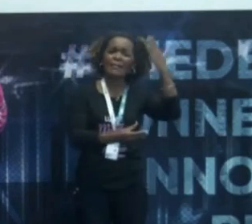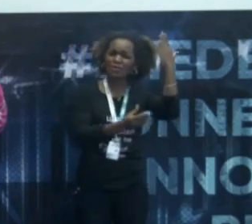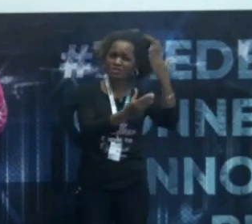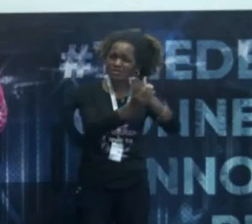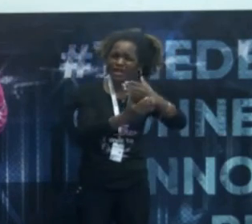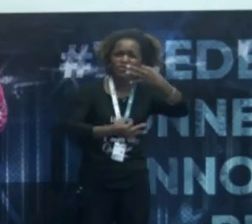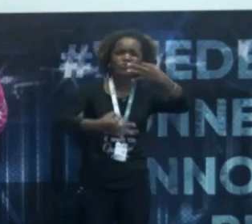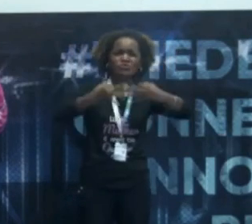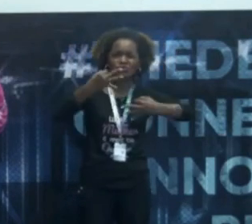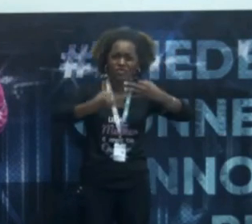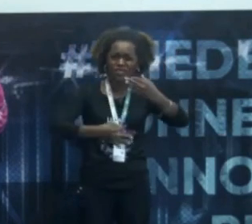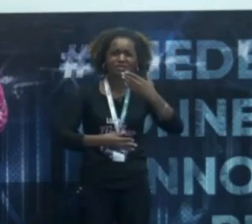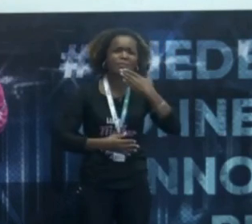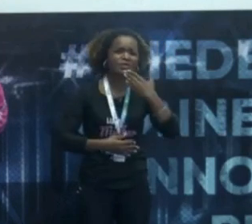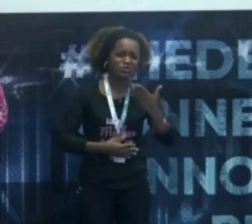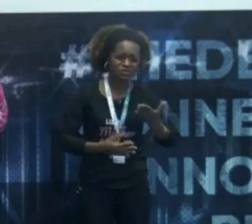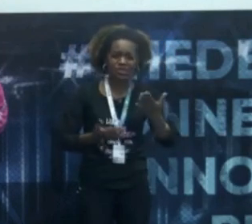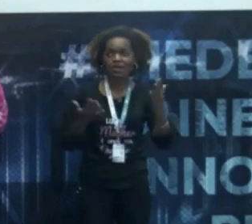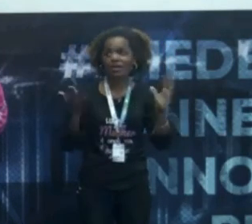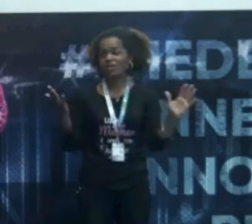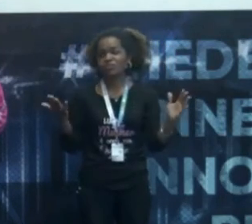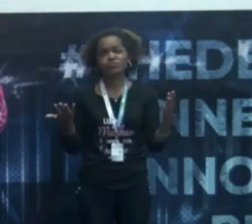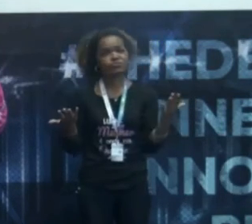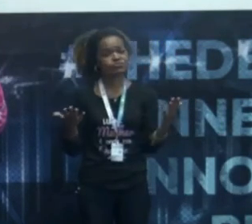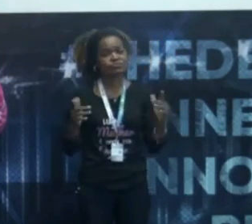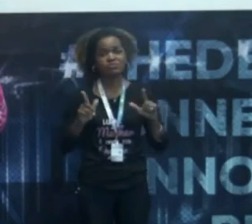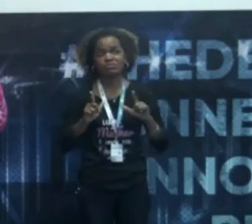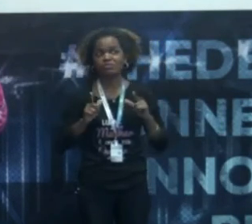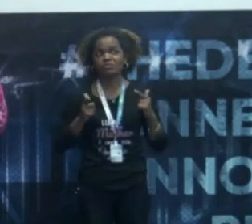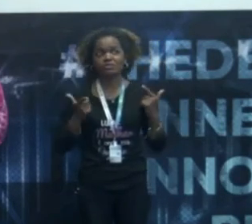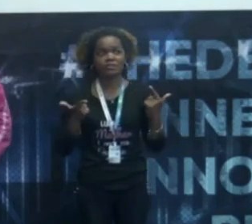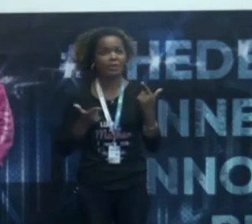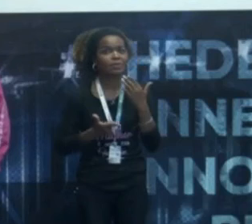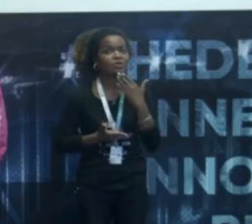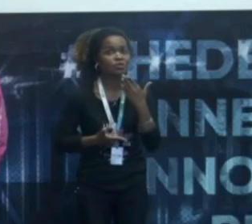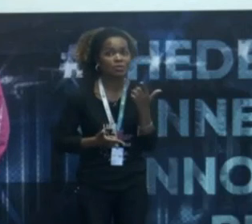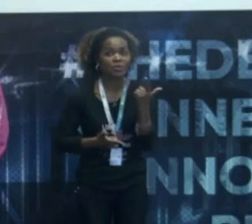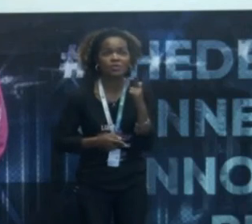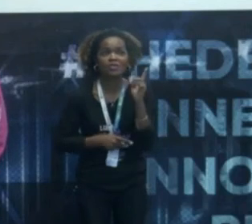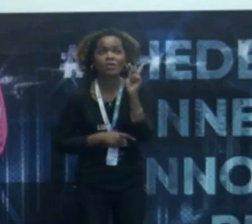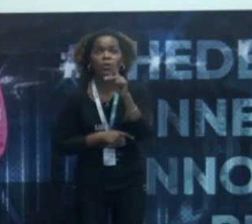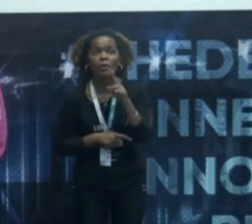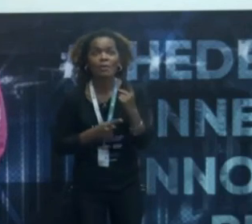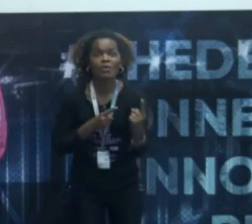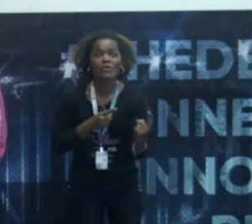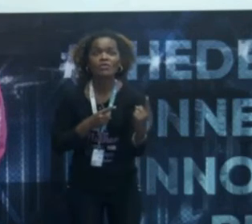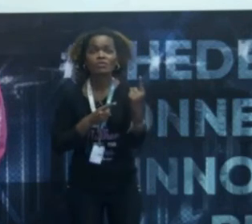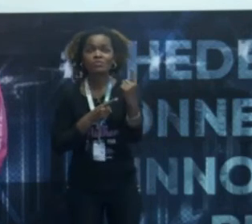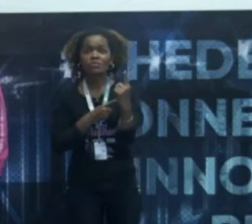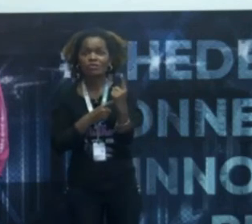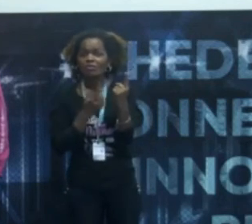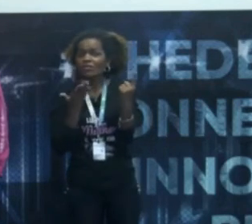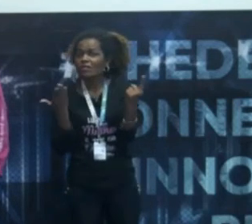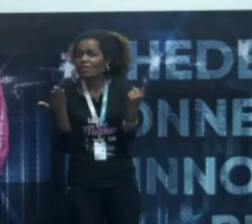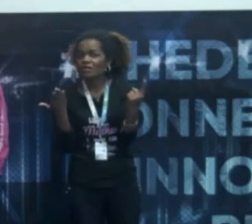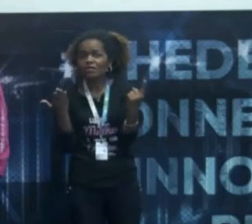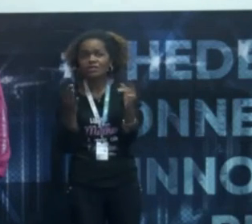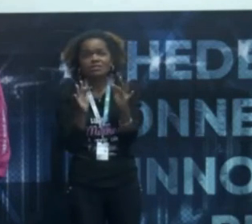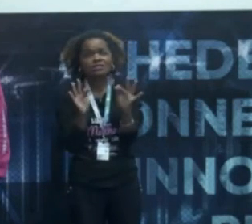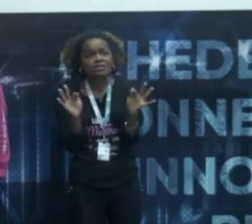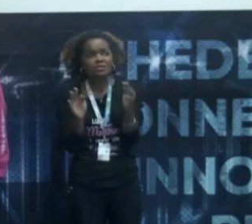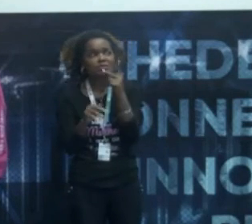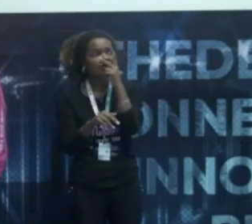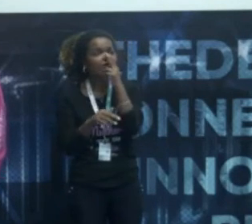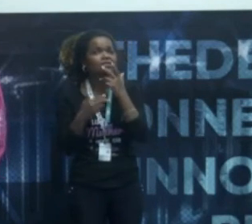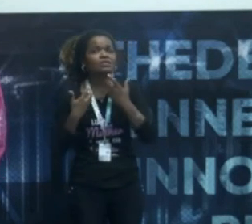até esqueci o nome como faz, mas tem que ir na justiça para pedir, para ter um professor. Gente, é um trabalho que realmente cansa